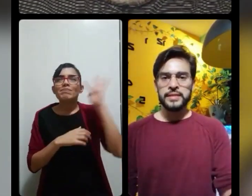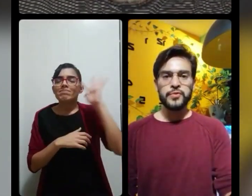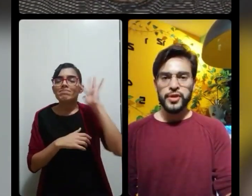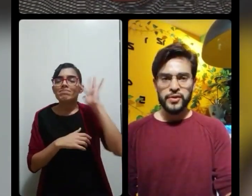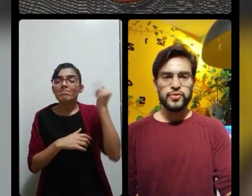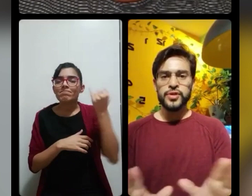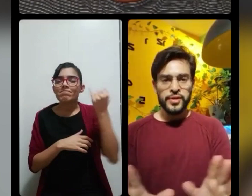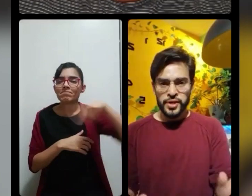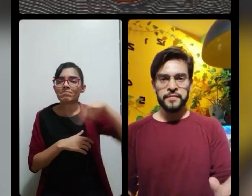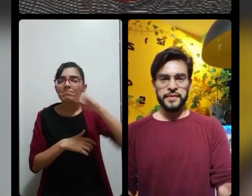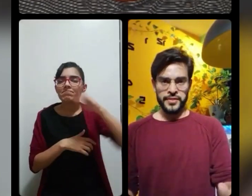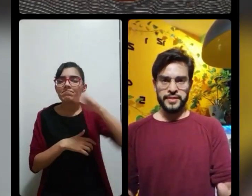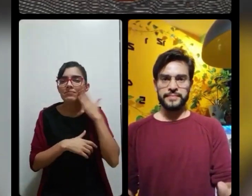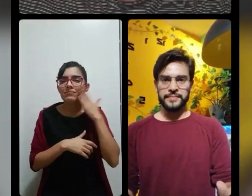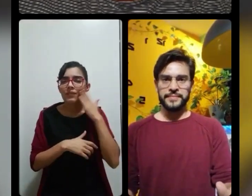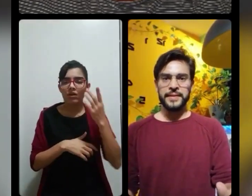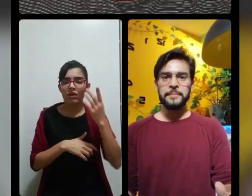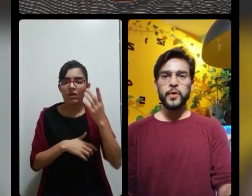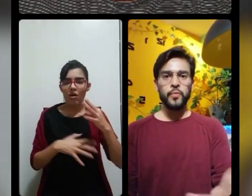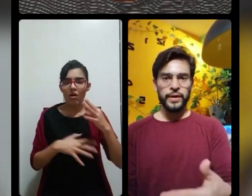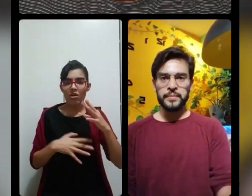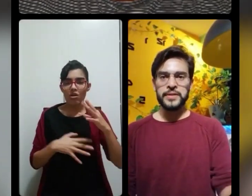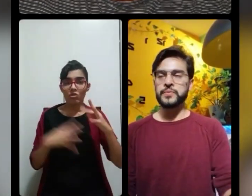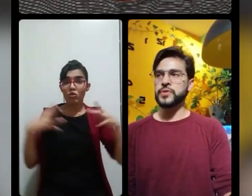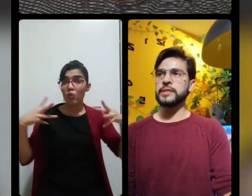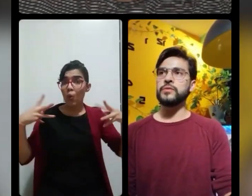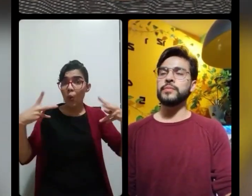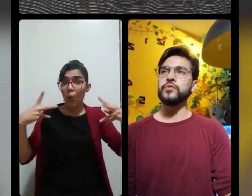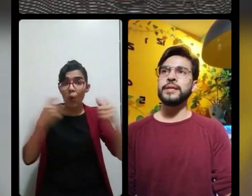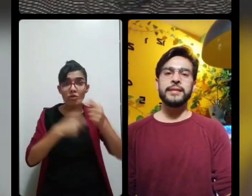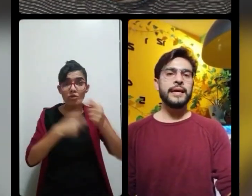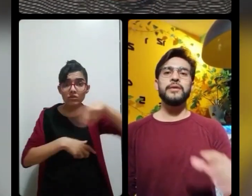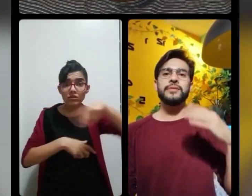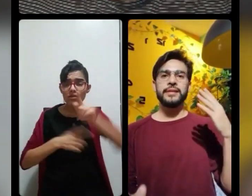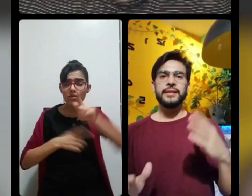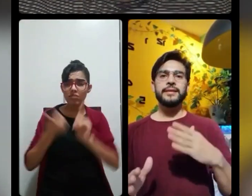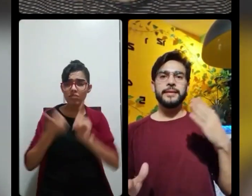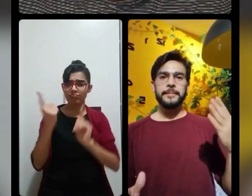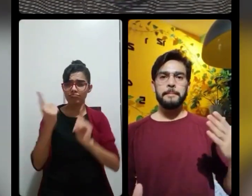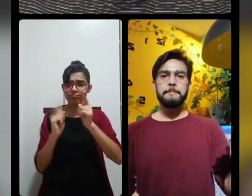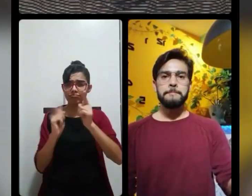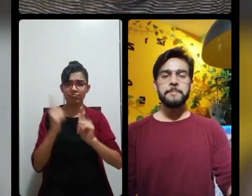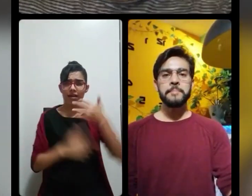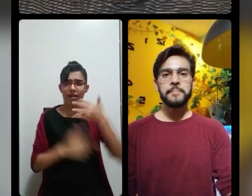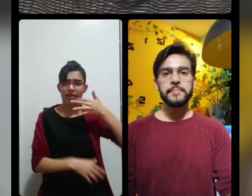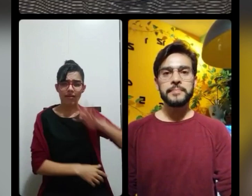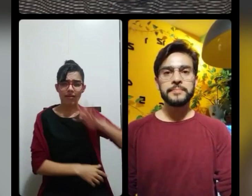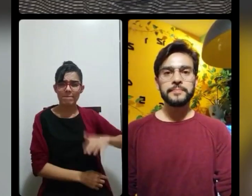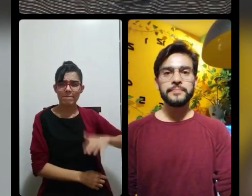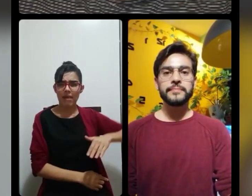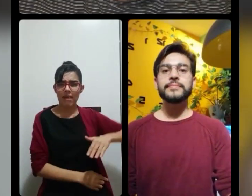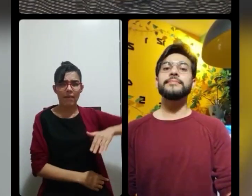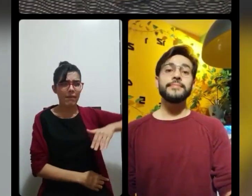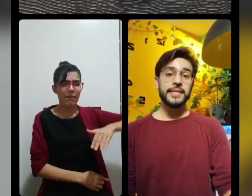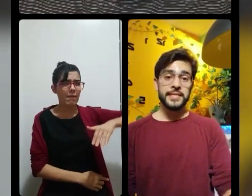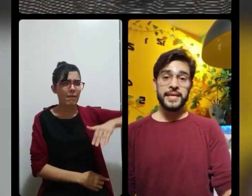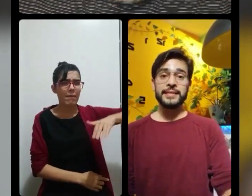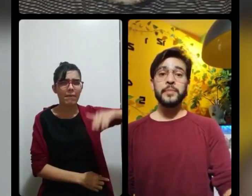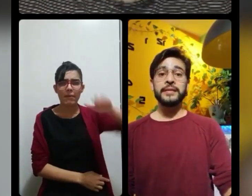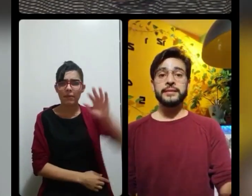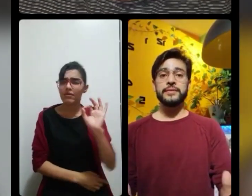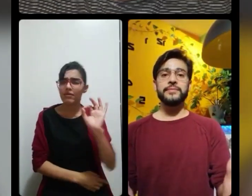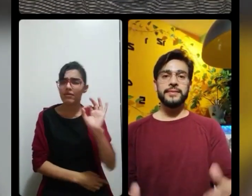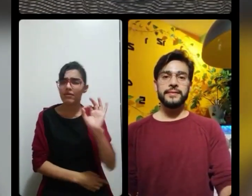nós utilizamos gestos desde a infância, né? Como ele mesmo citando no material. O gesto é anterior à palavra. Está